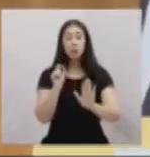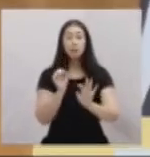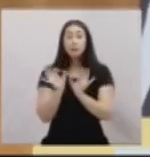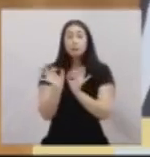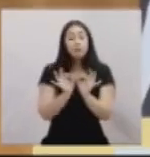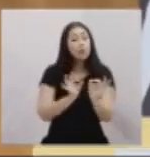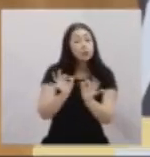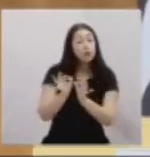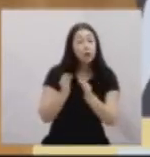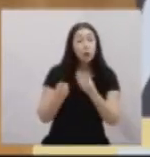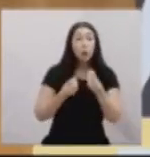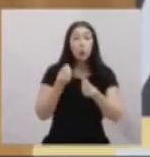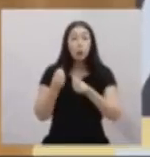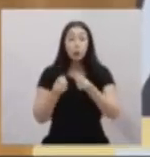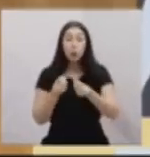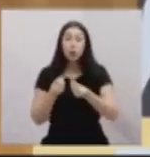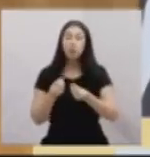de formação de seres humanos